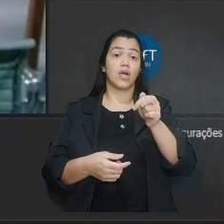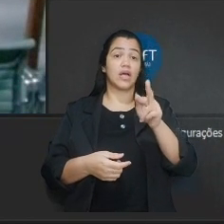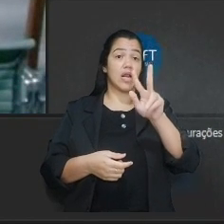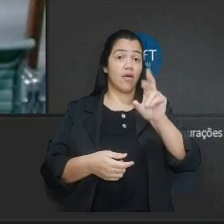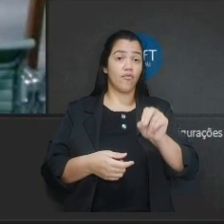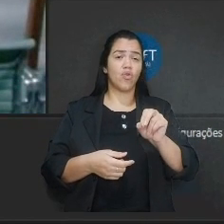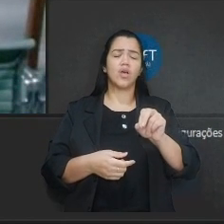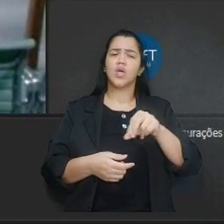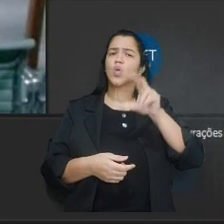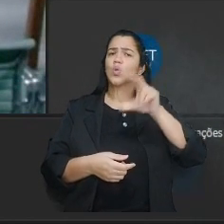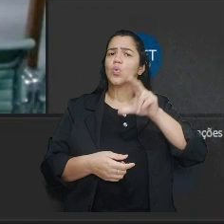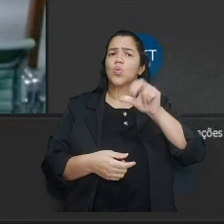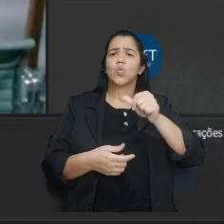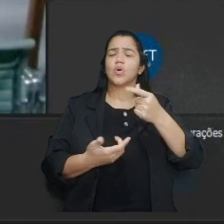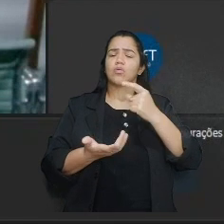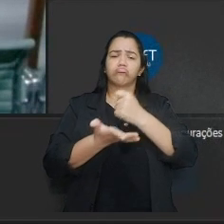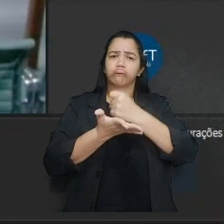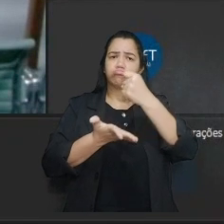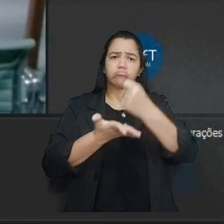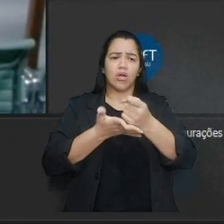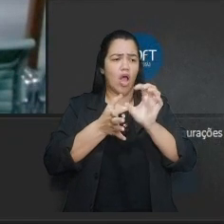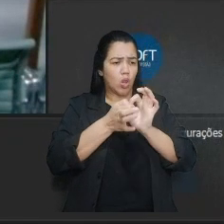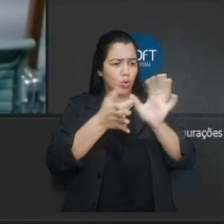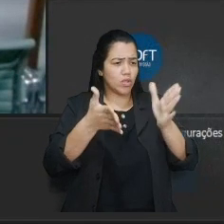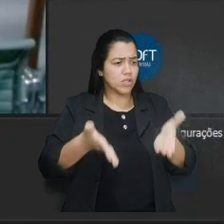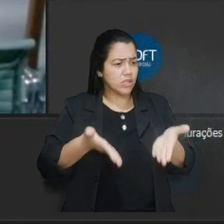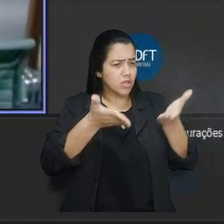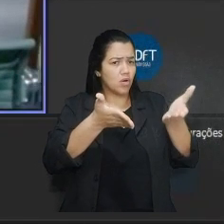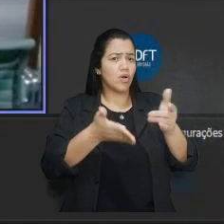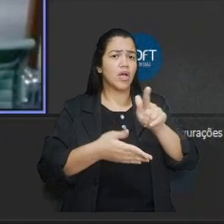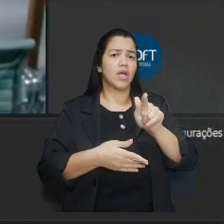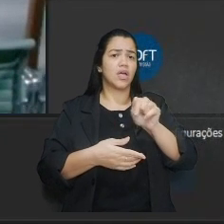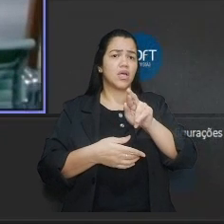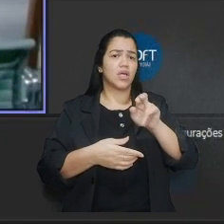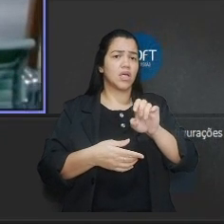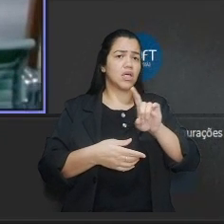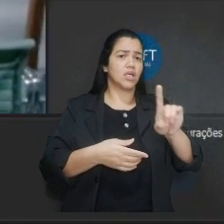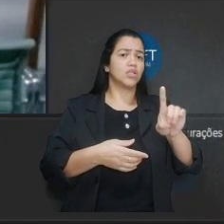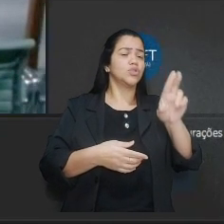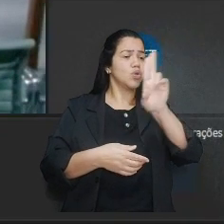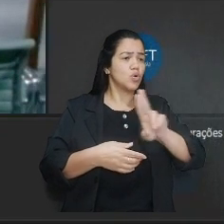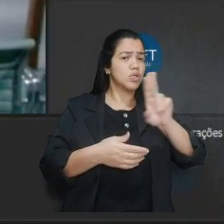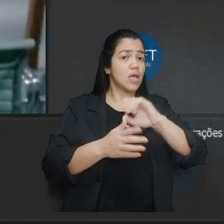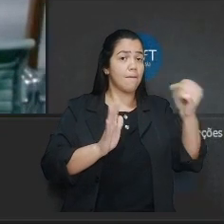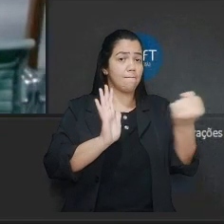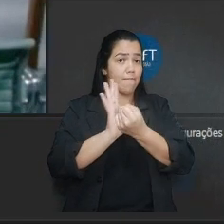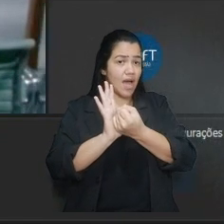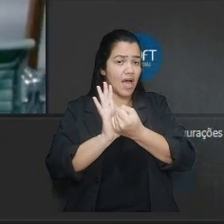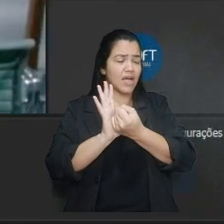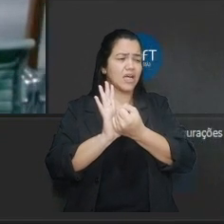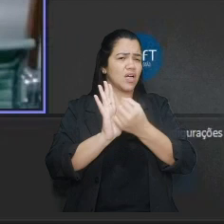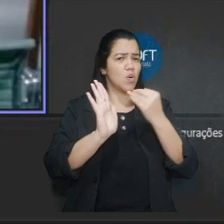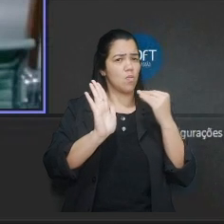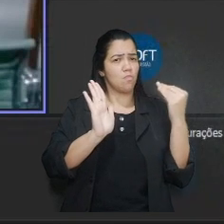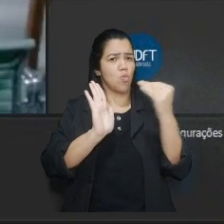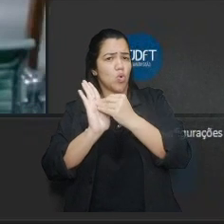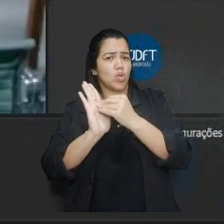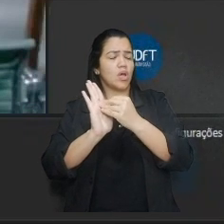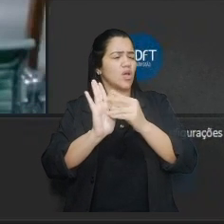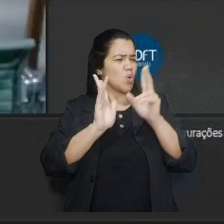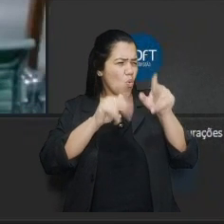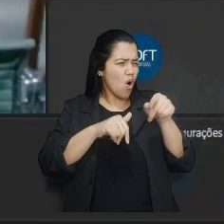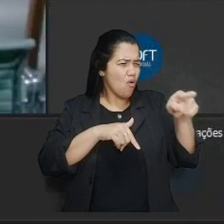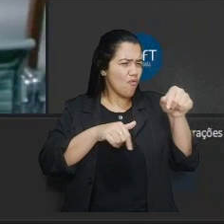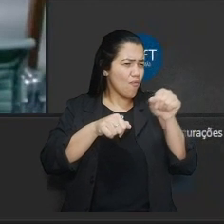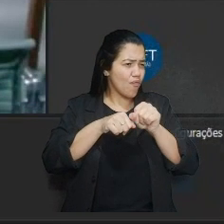aqui no agravo, esse contrato verbal nunca deu autorização para que a Grid fizesse uso da marca Goodyear,